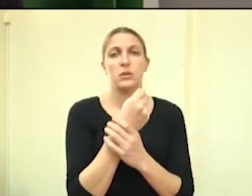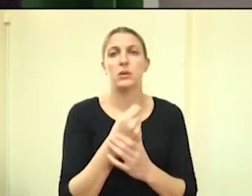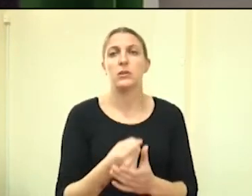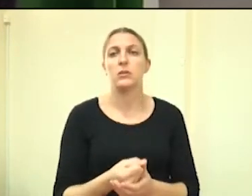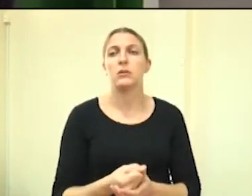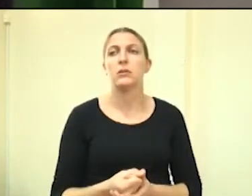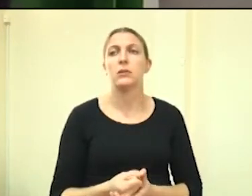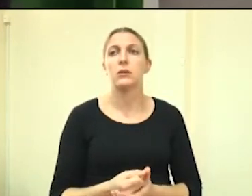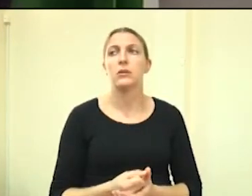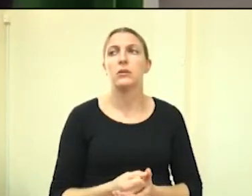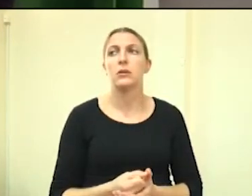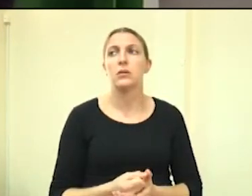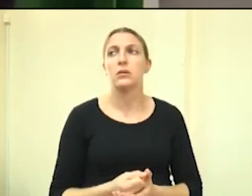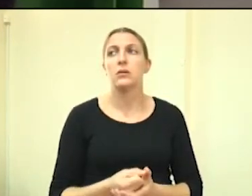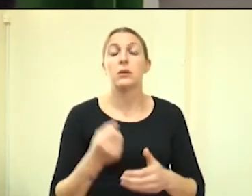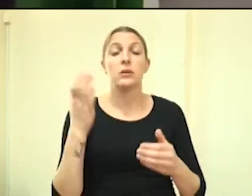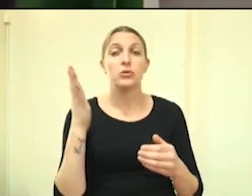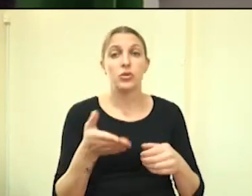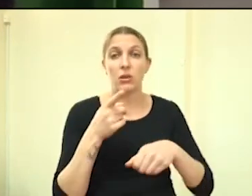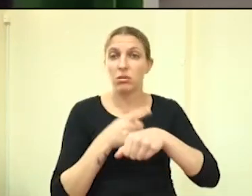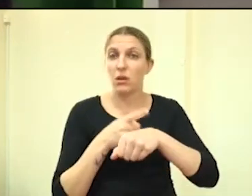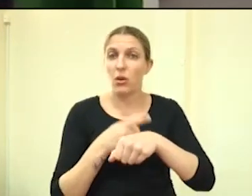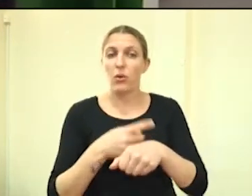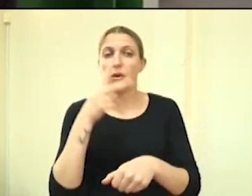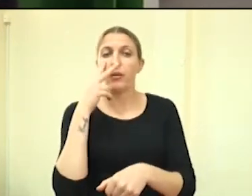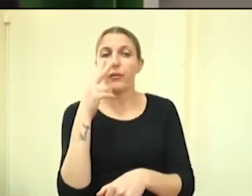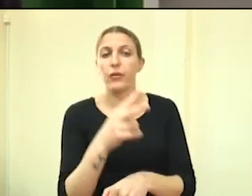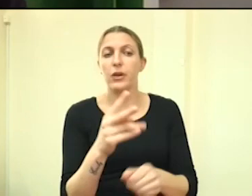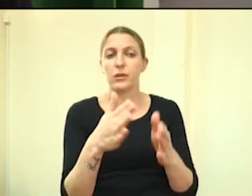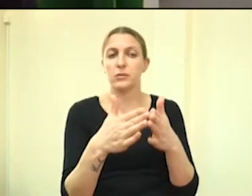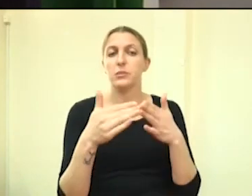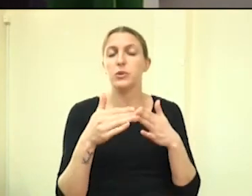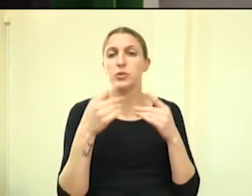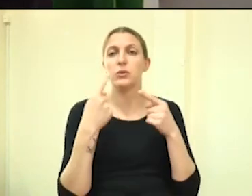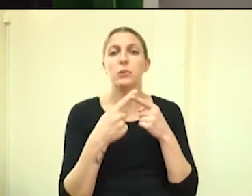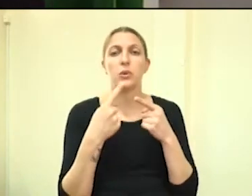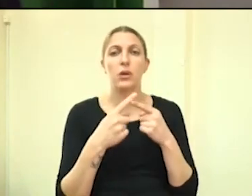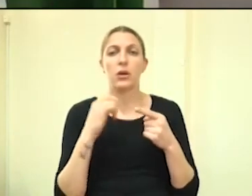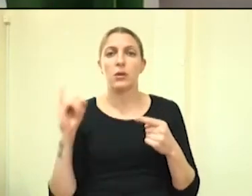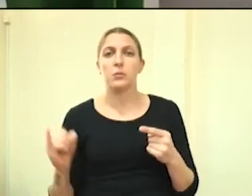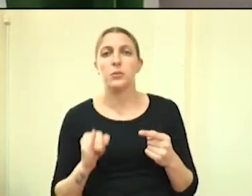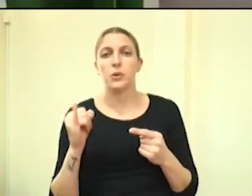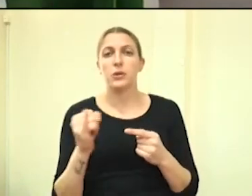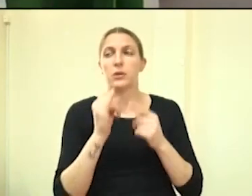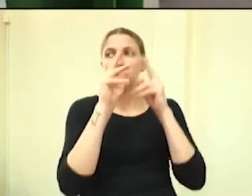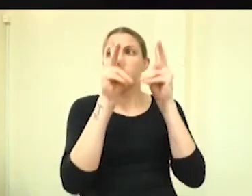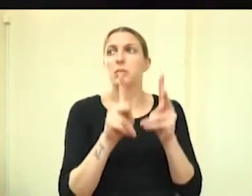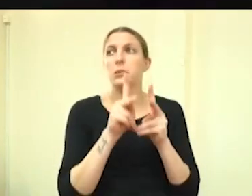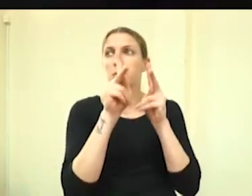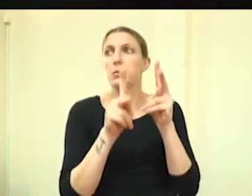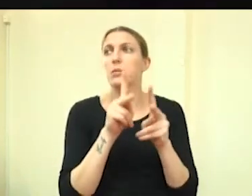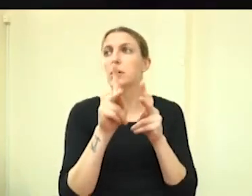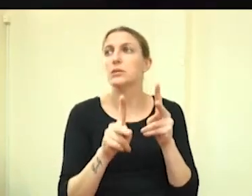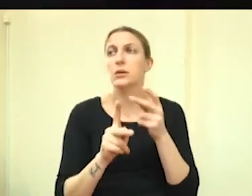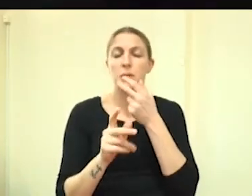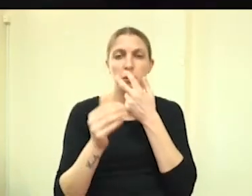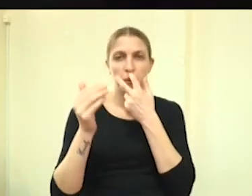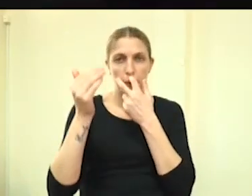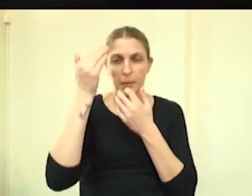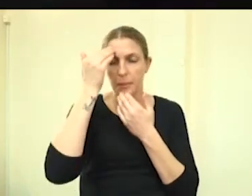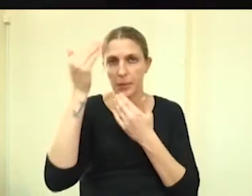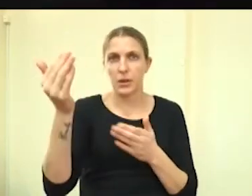hora. Olhar com carinho nesse pedido, que é para o bem da nossa população. Obrigado, senhor presidente. Obrigado, nobre colega